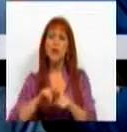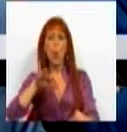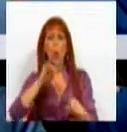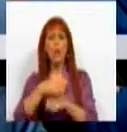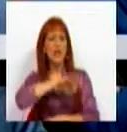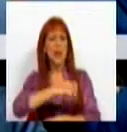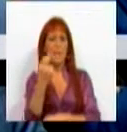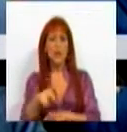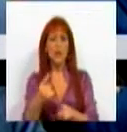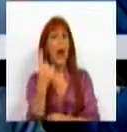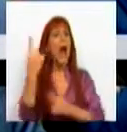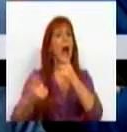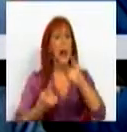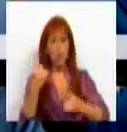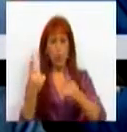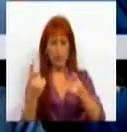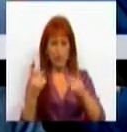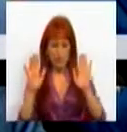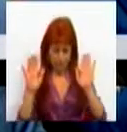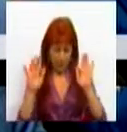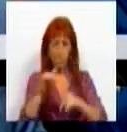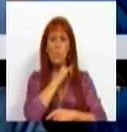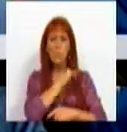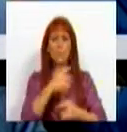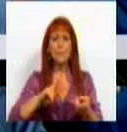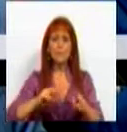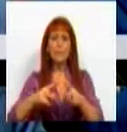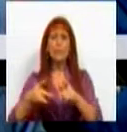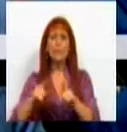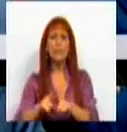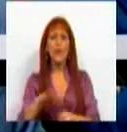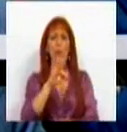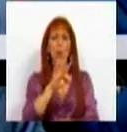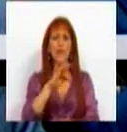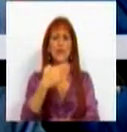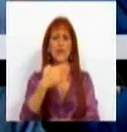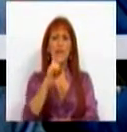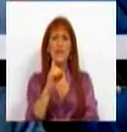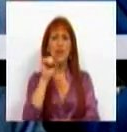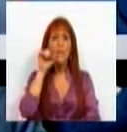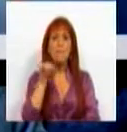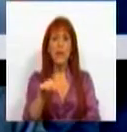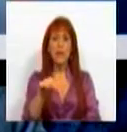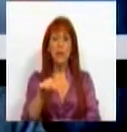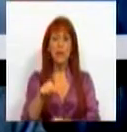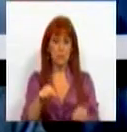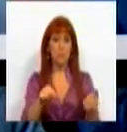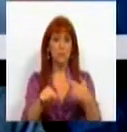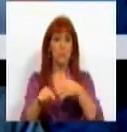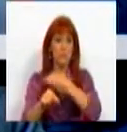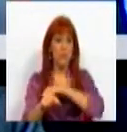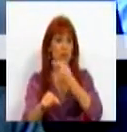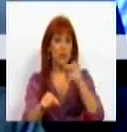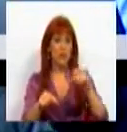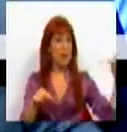outras pensões, algumas. Permitiu atualizar 476 mil das